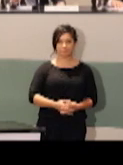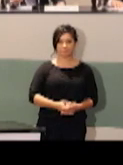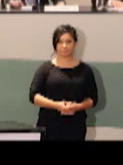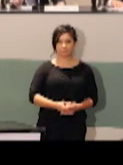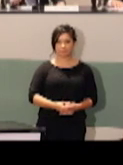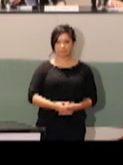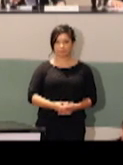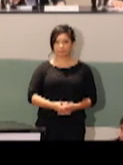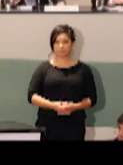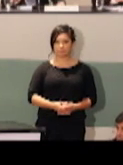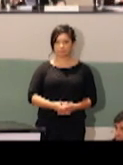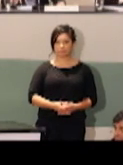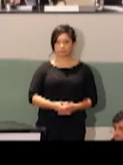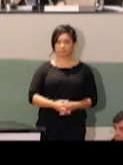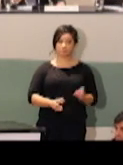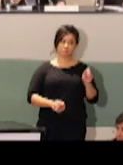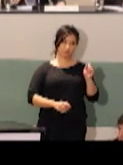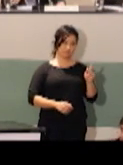Primeiro